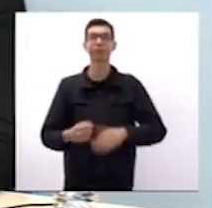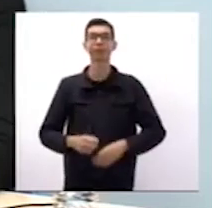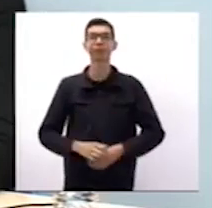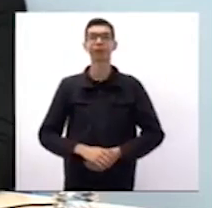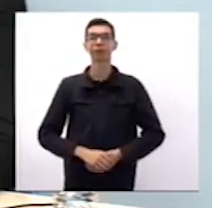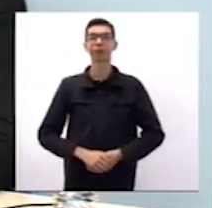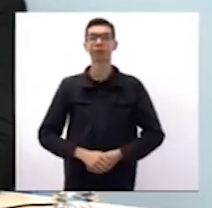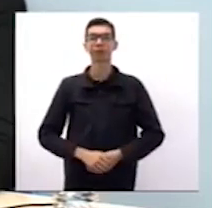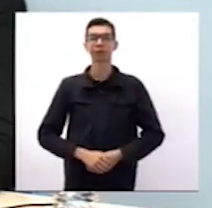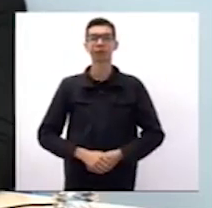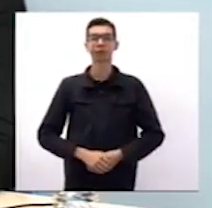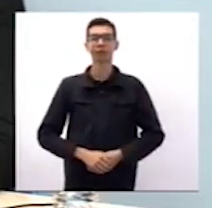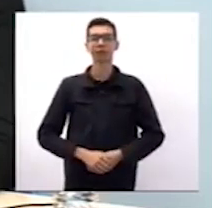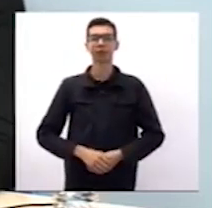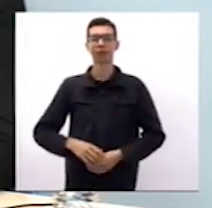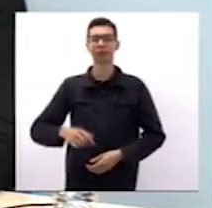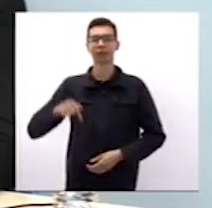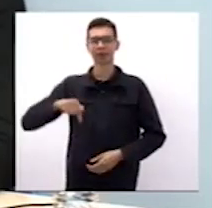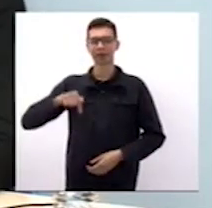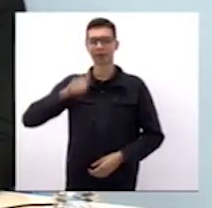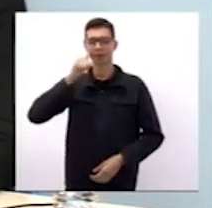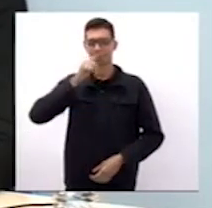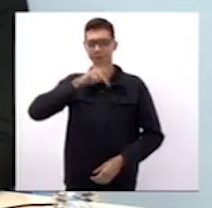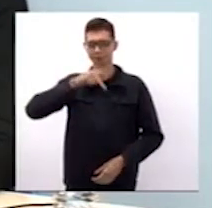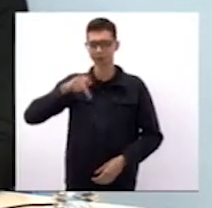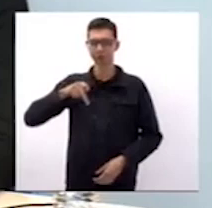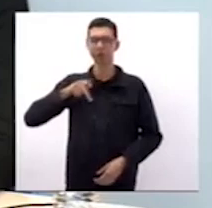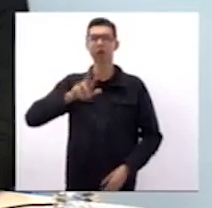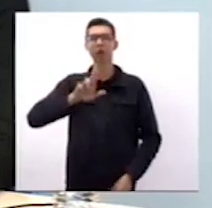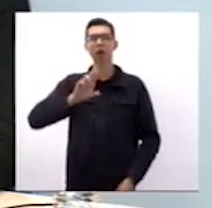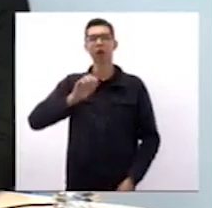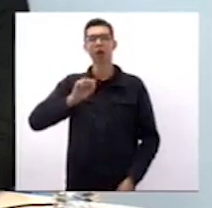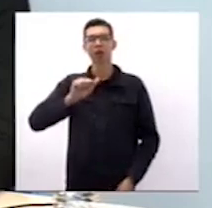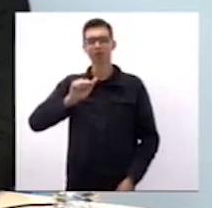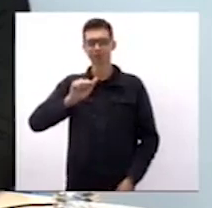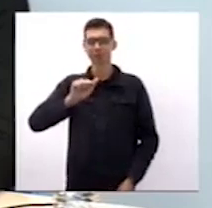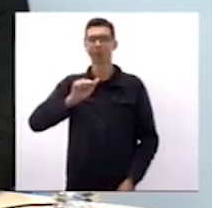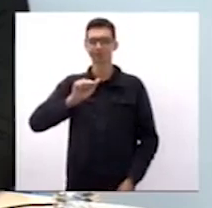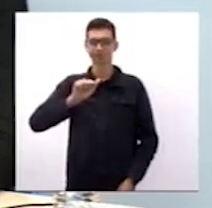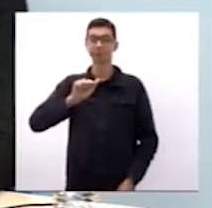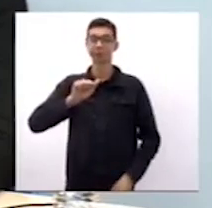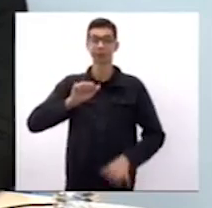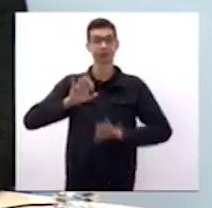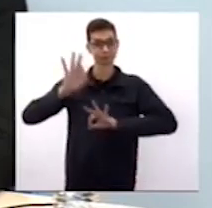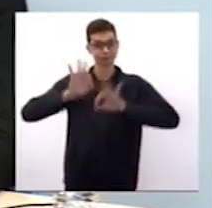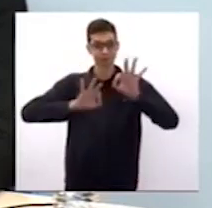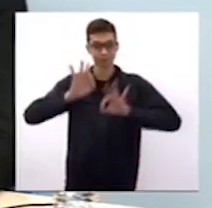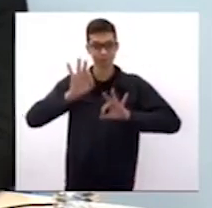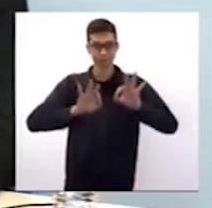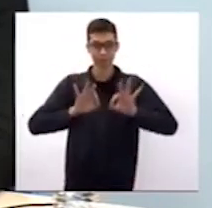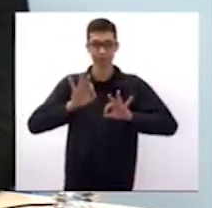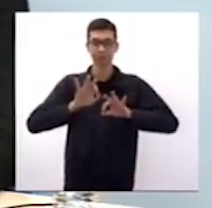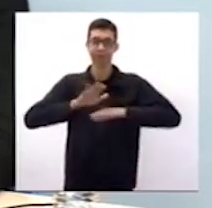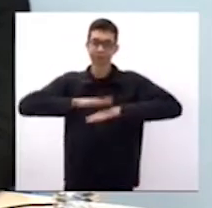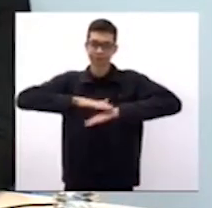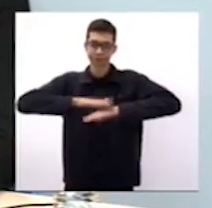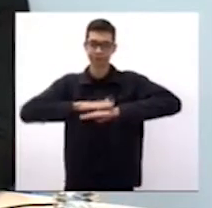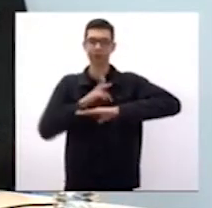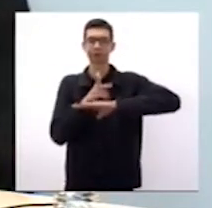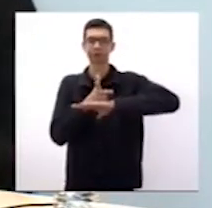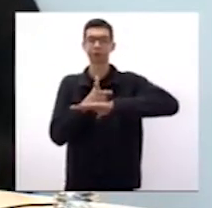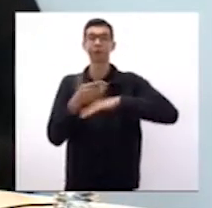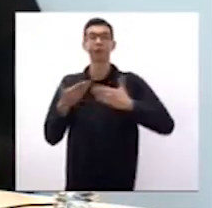técnica aqui da EFAP, a professora Rosa Lamana, né? E o vídeo